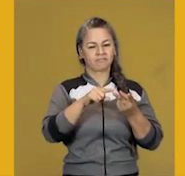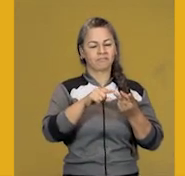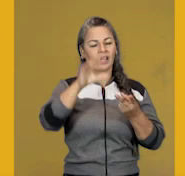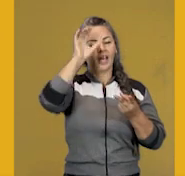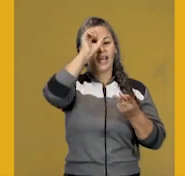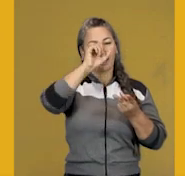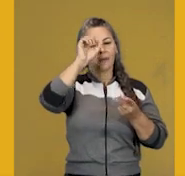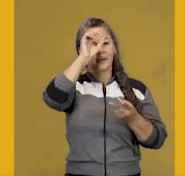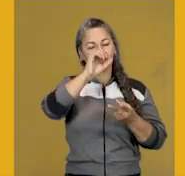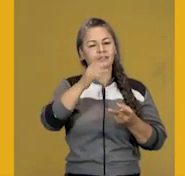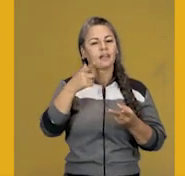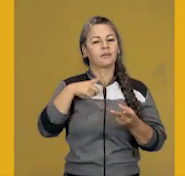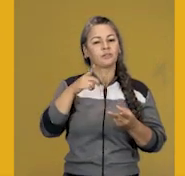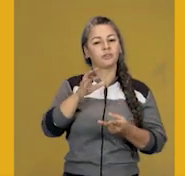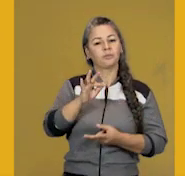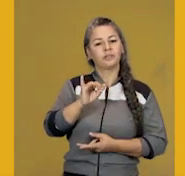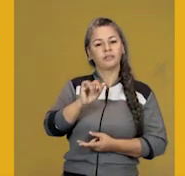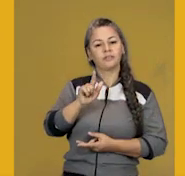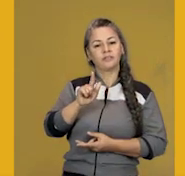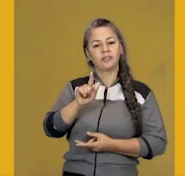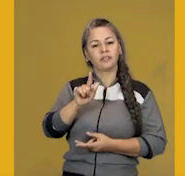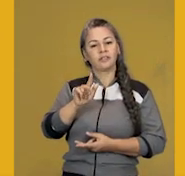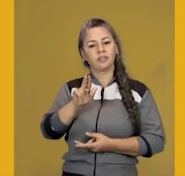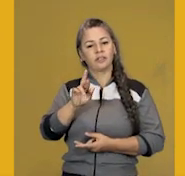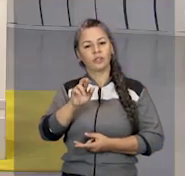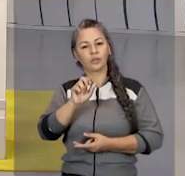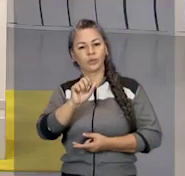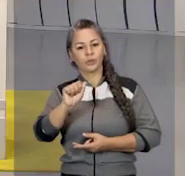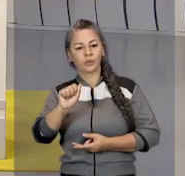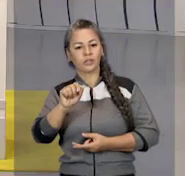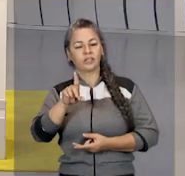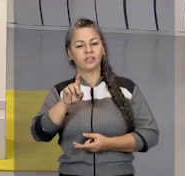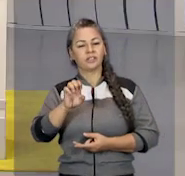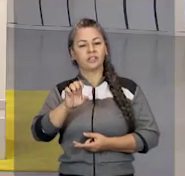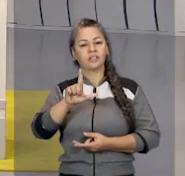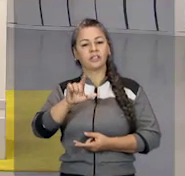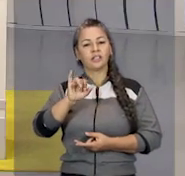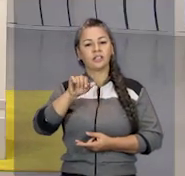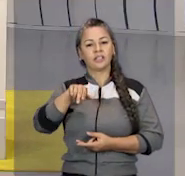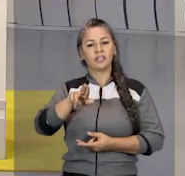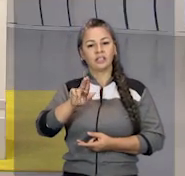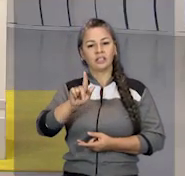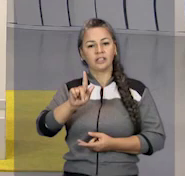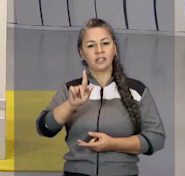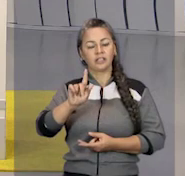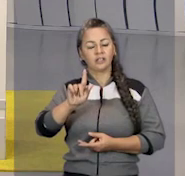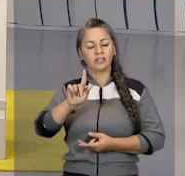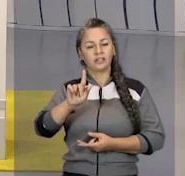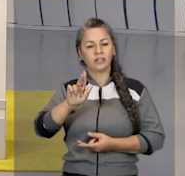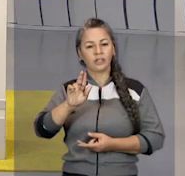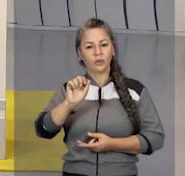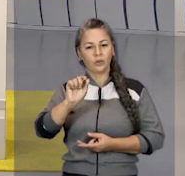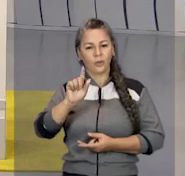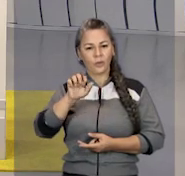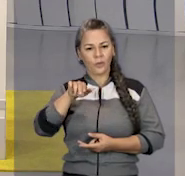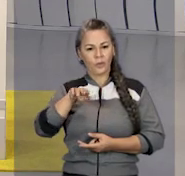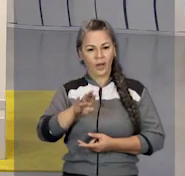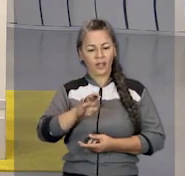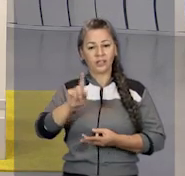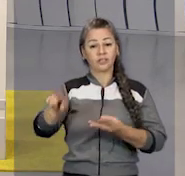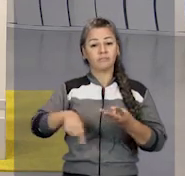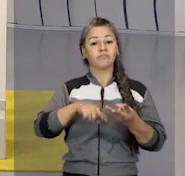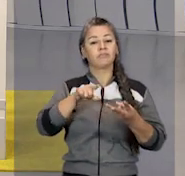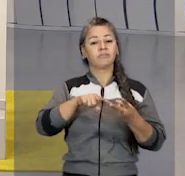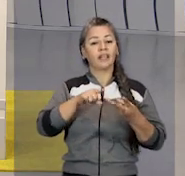de linguagem que vai trazer essa expressividade para o texto lírico e vimos a questão da descrição,